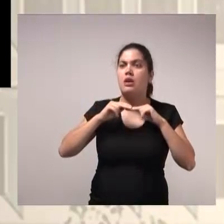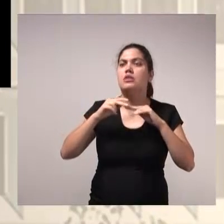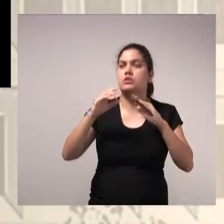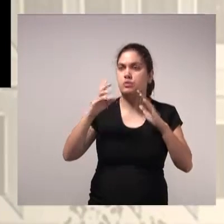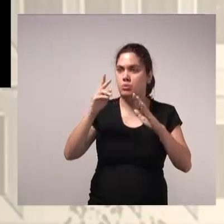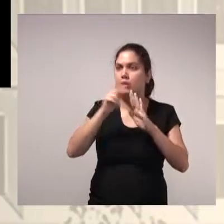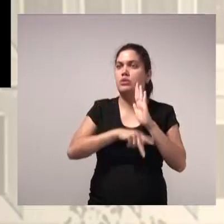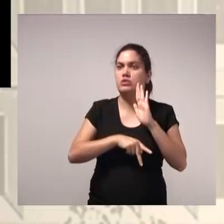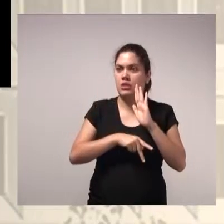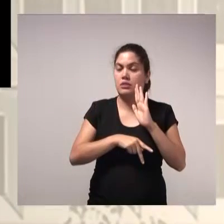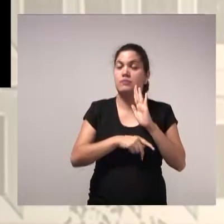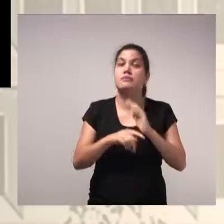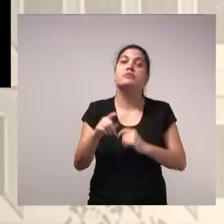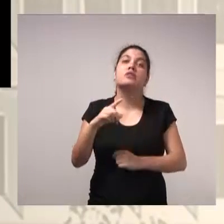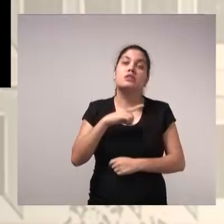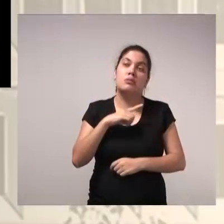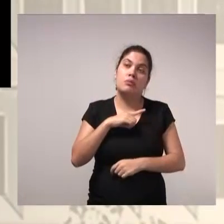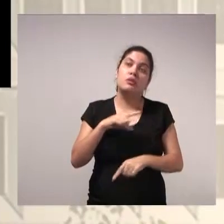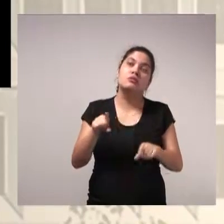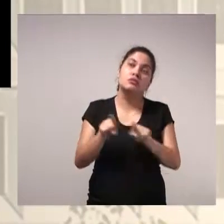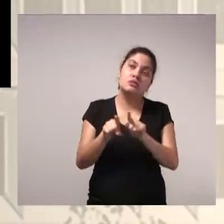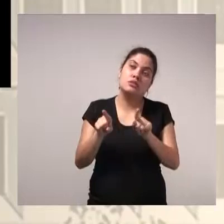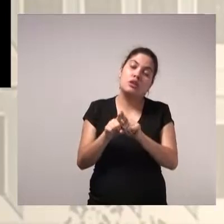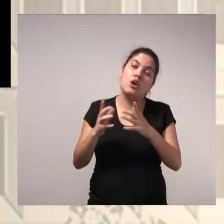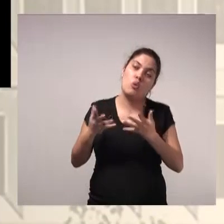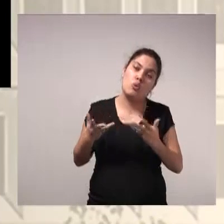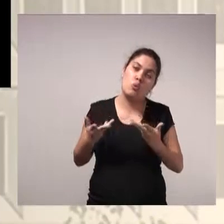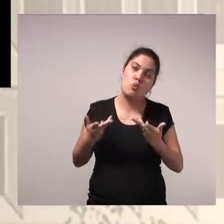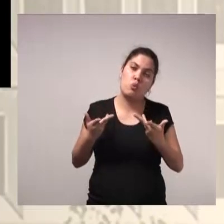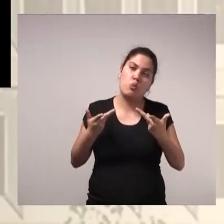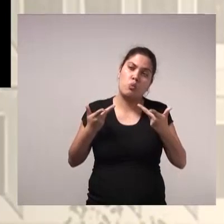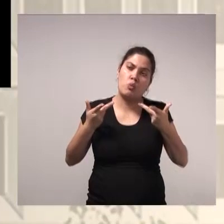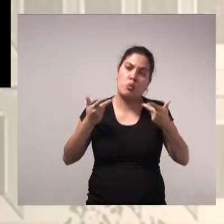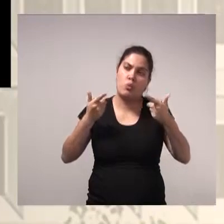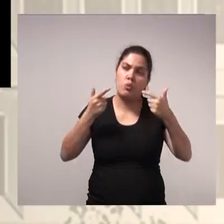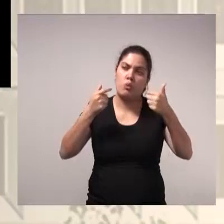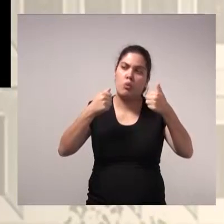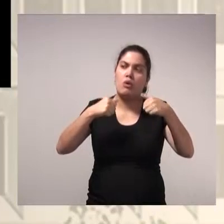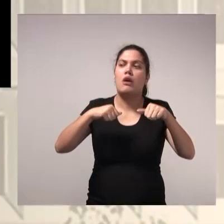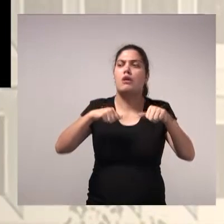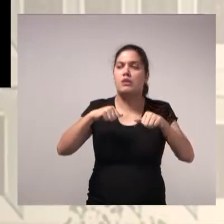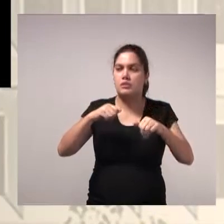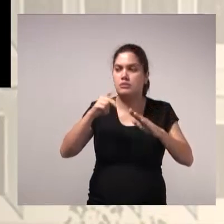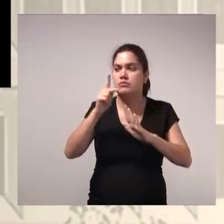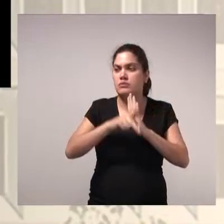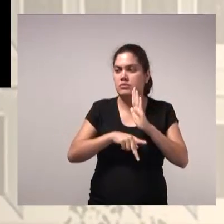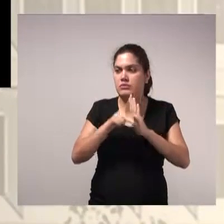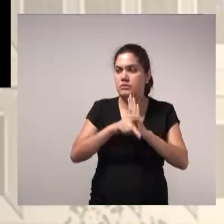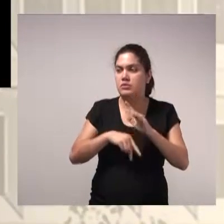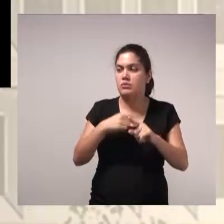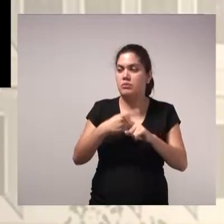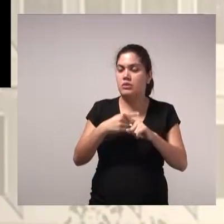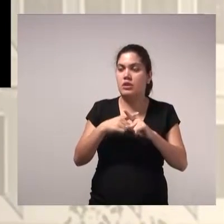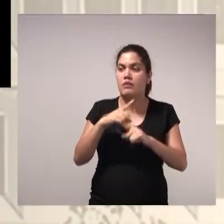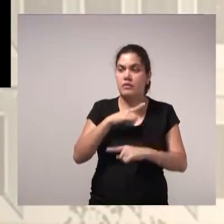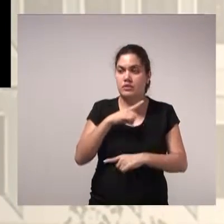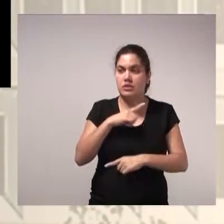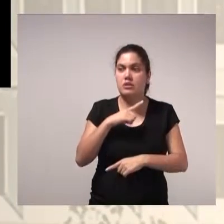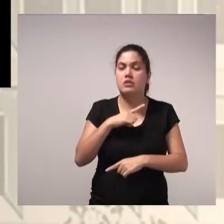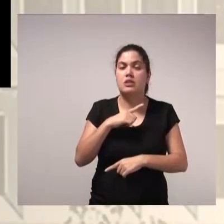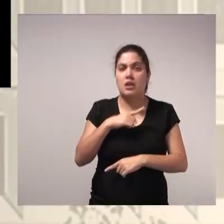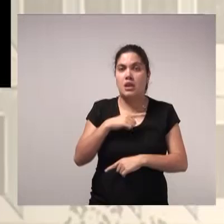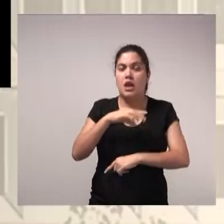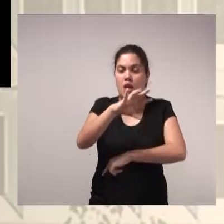você tem a qualidade elevada do nível dos projetos, porque você tem arquitetos do Brasil